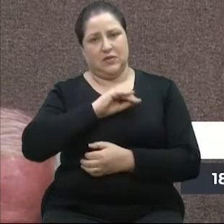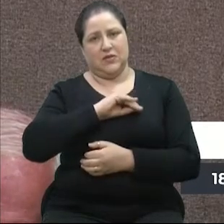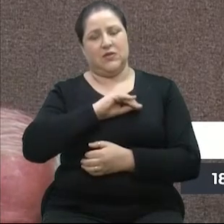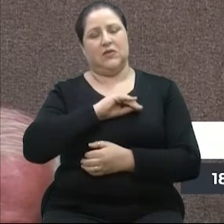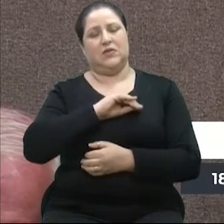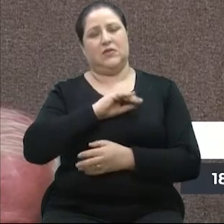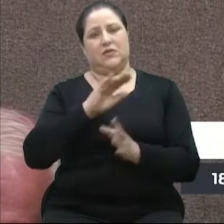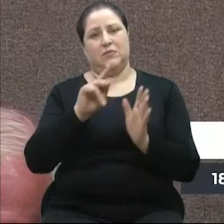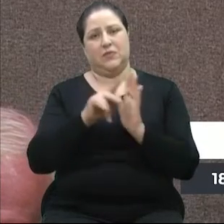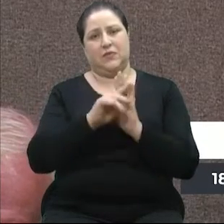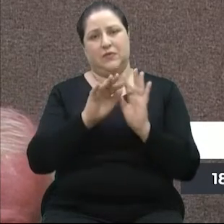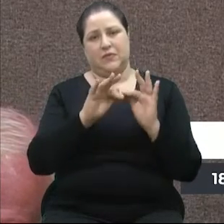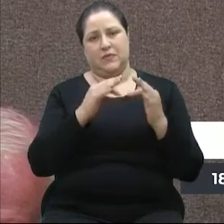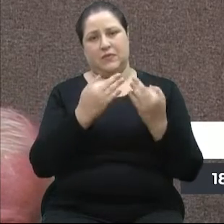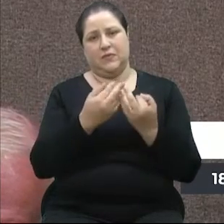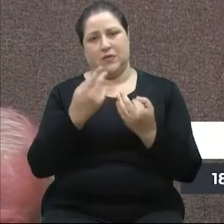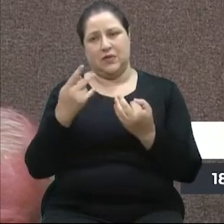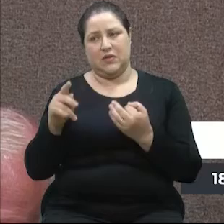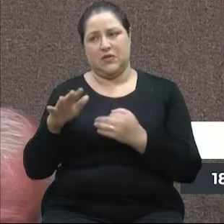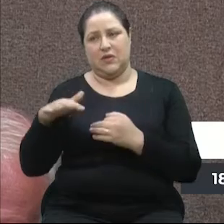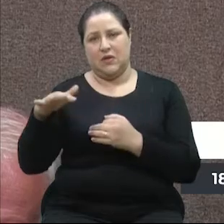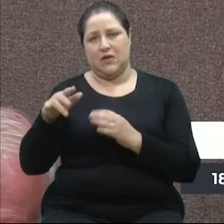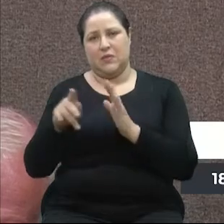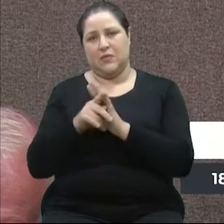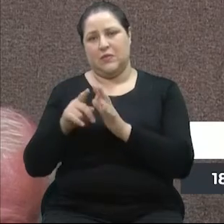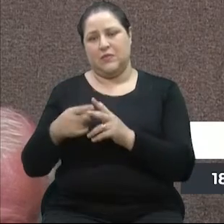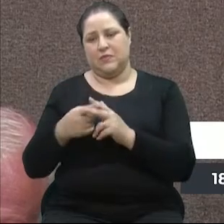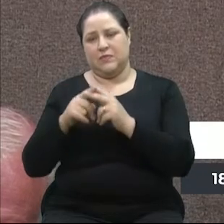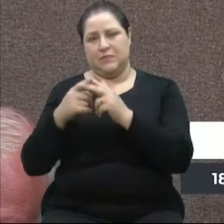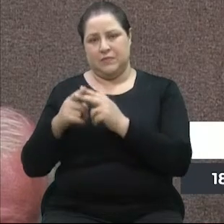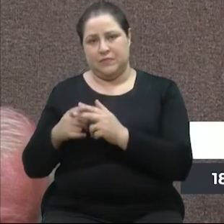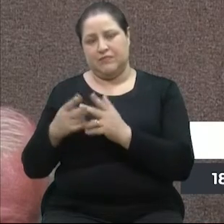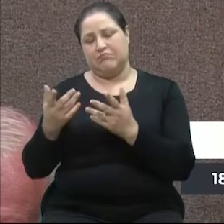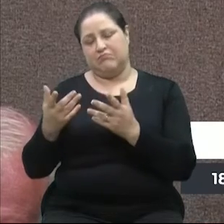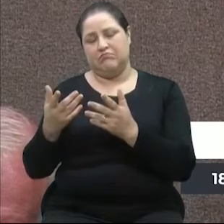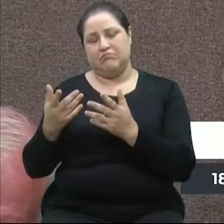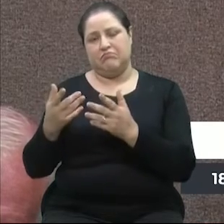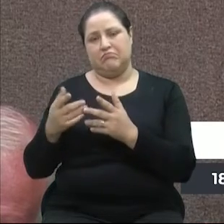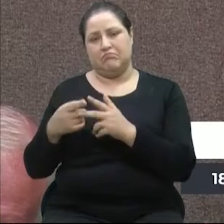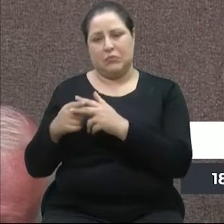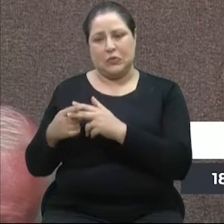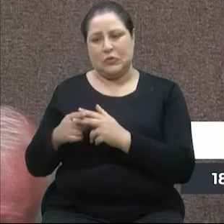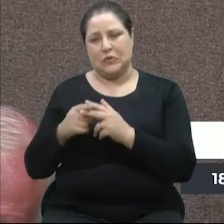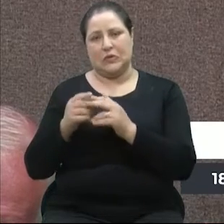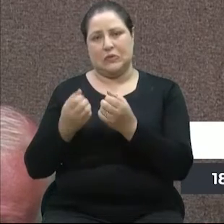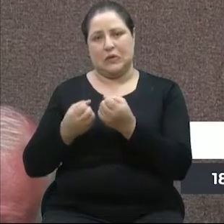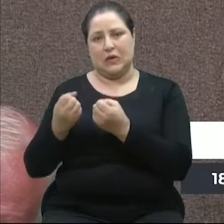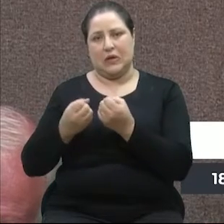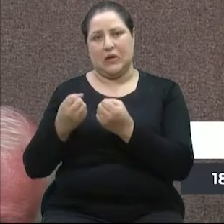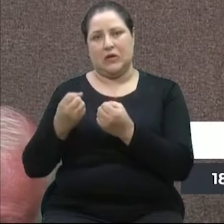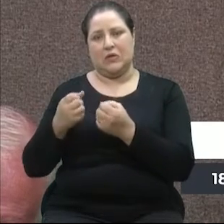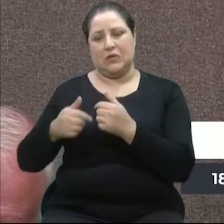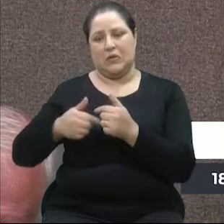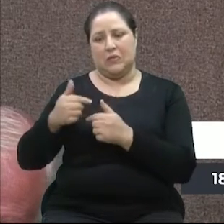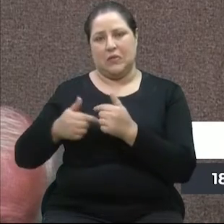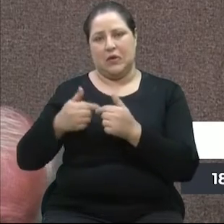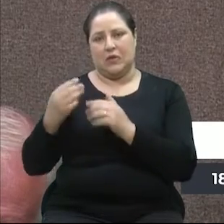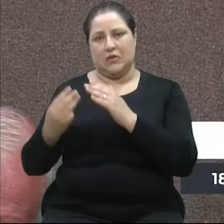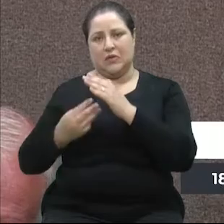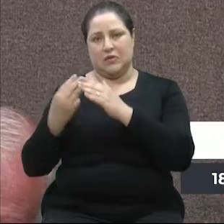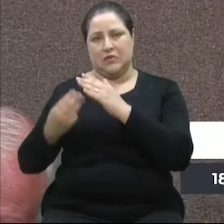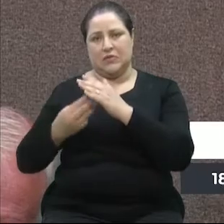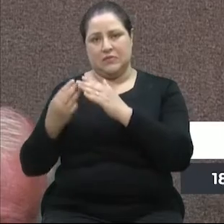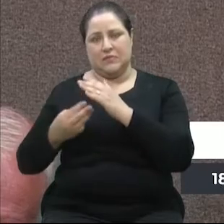renda familiar desse ramo através de uma mecânica, através de uma manutenção, através de um serviço